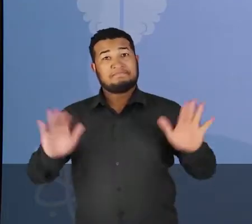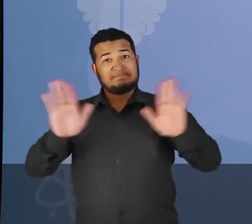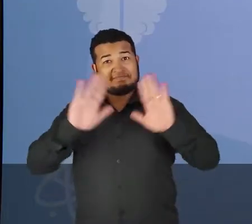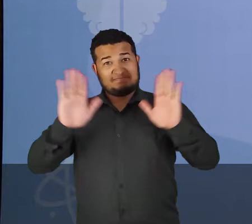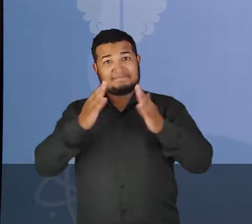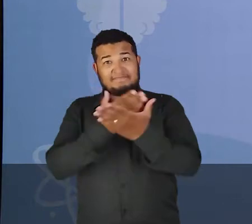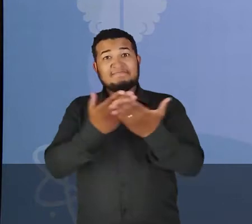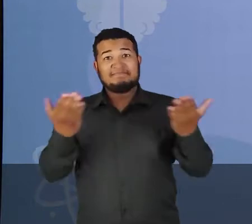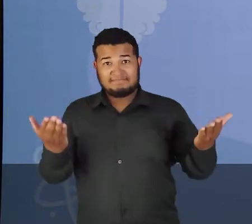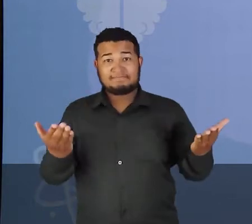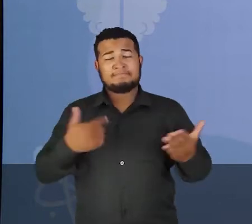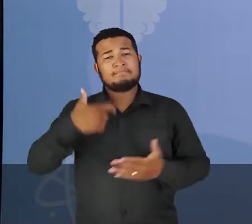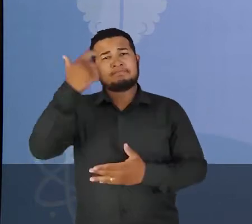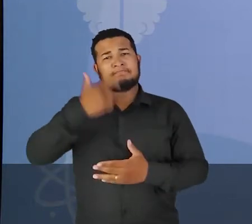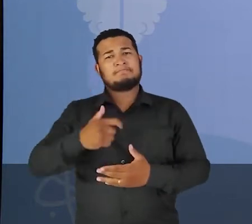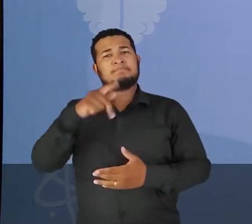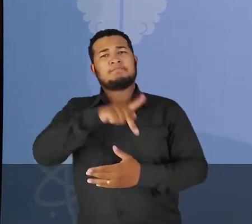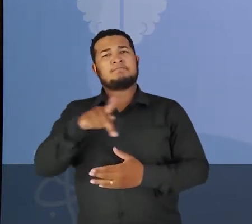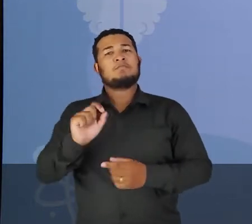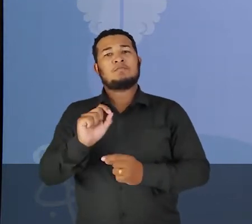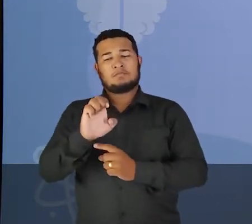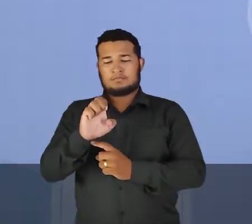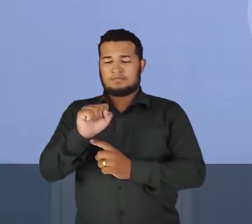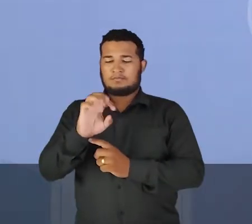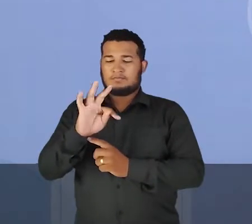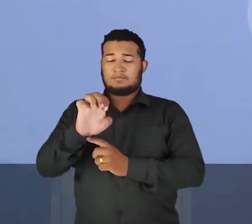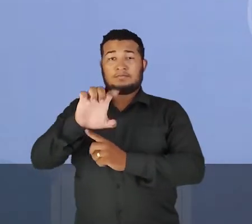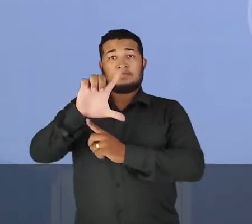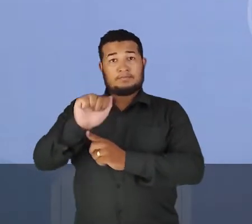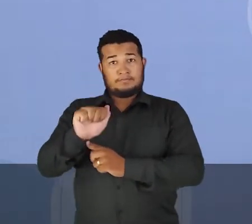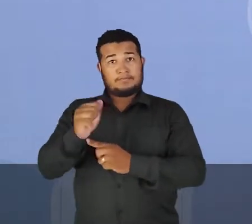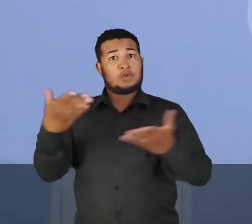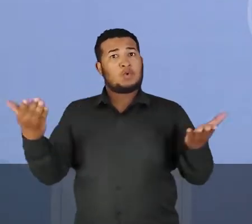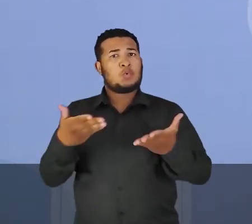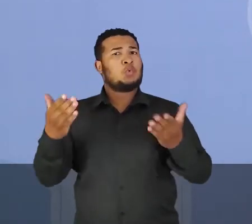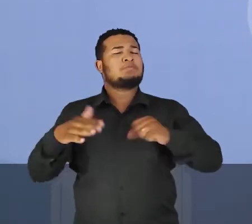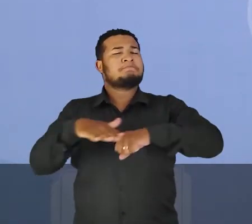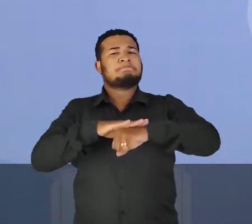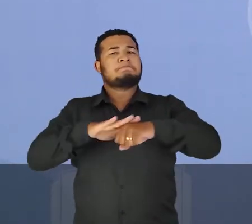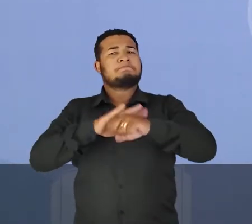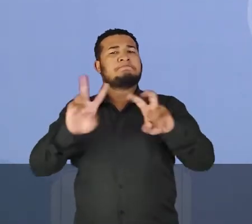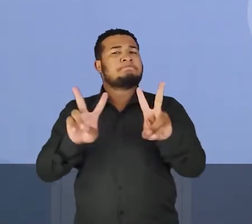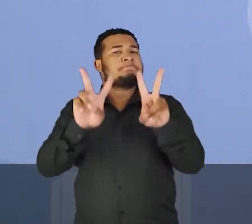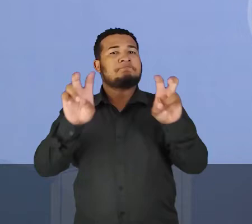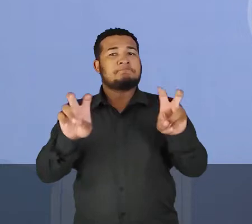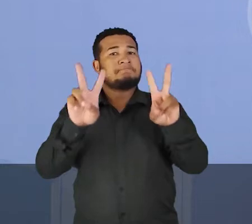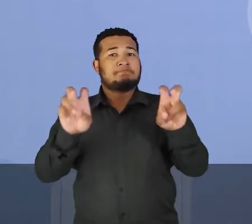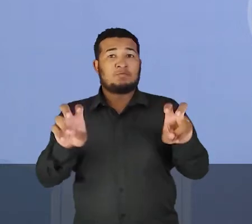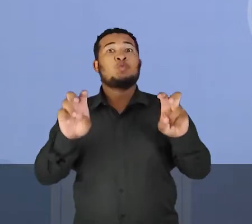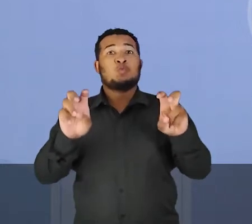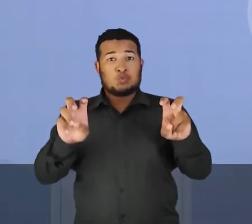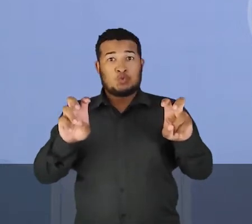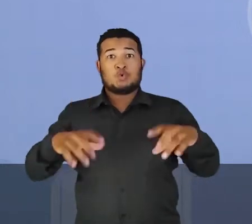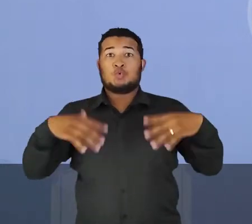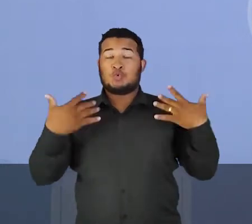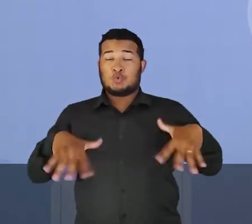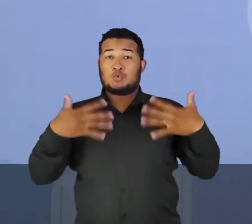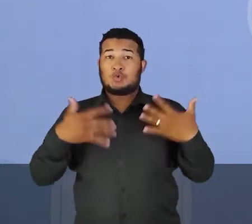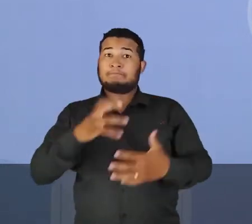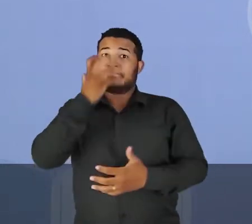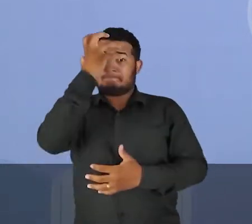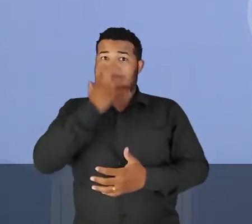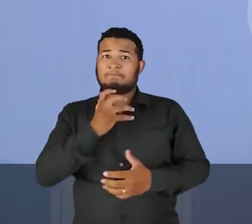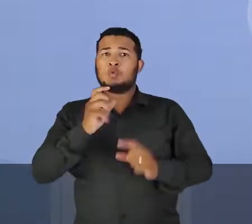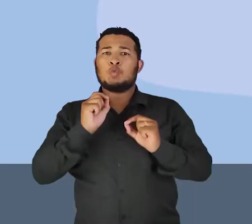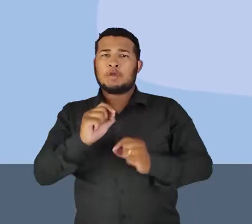Olá pessoal, eu sou a professora Estela e hoje nós vamos conversar sobre um tema extremamente sério,